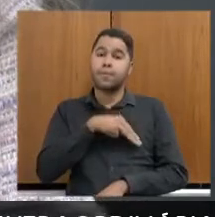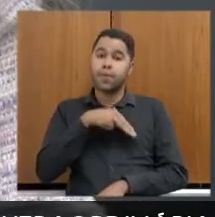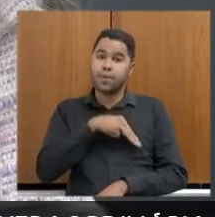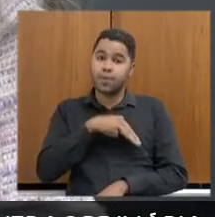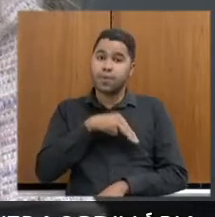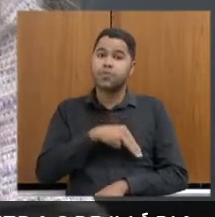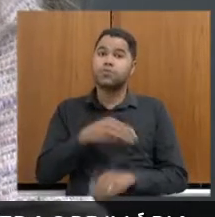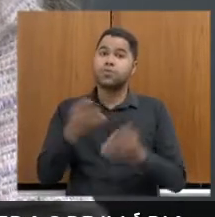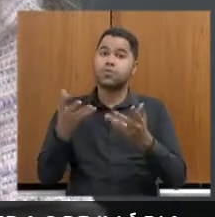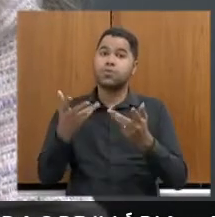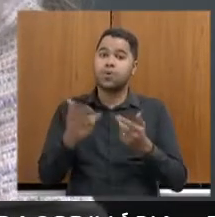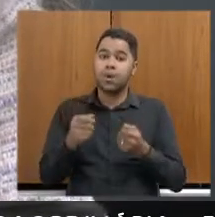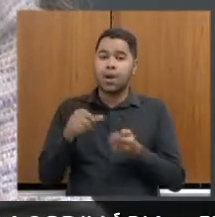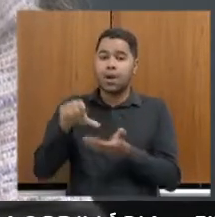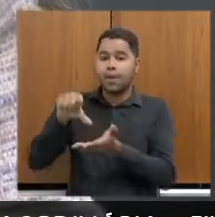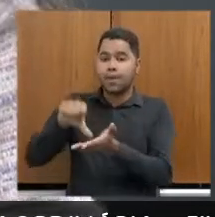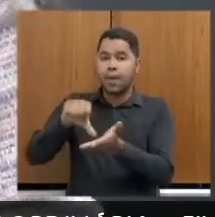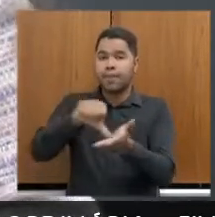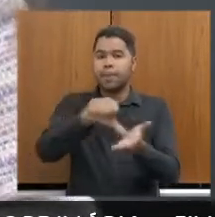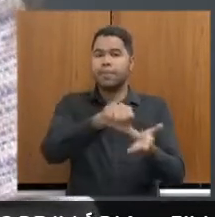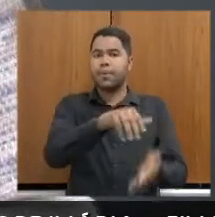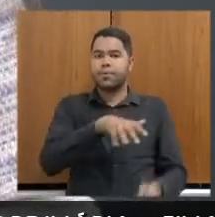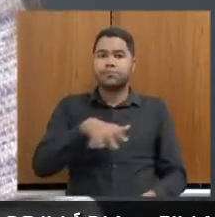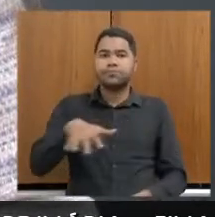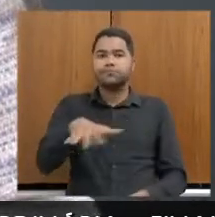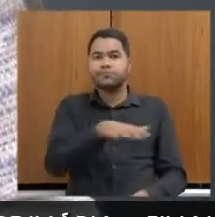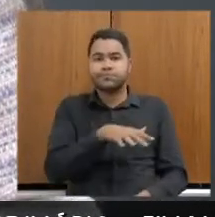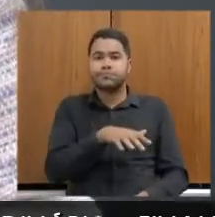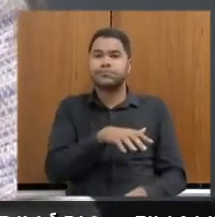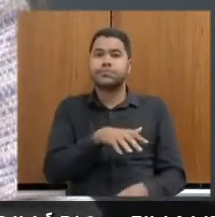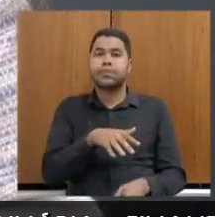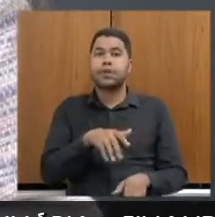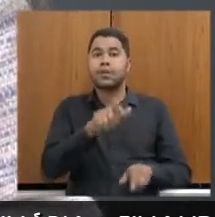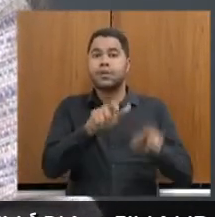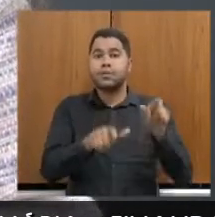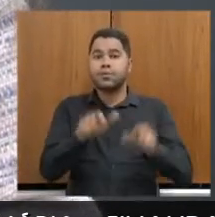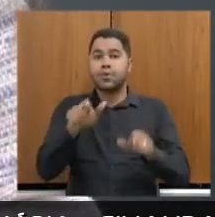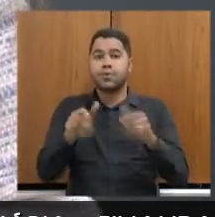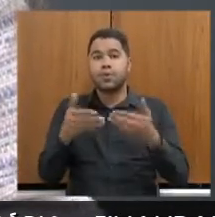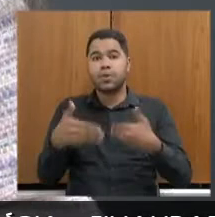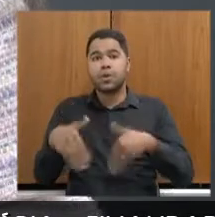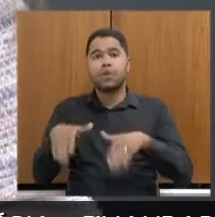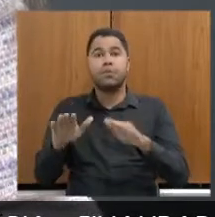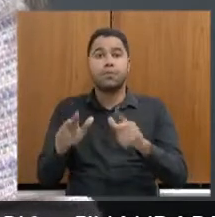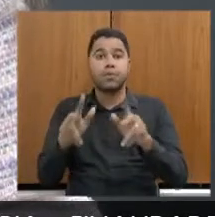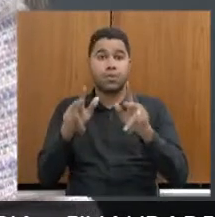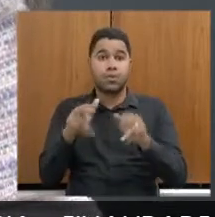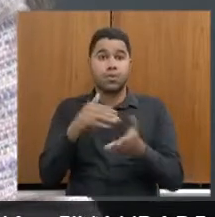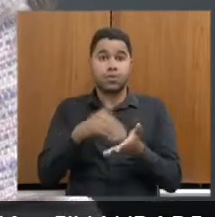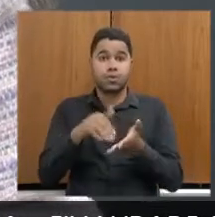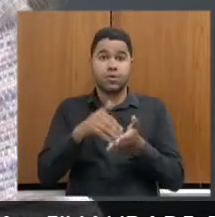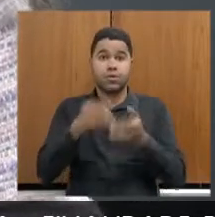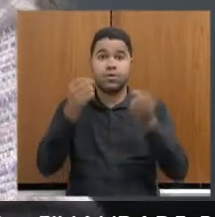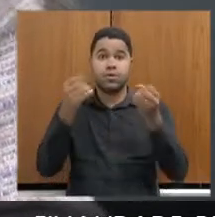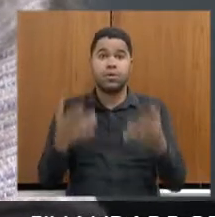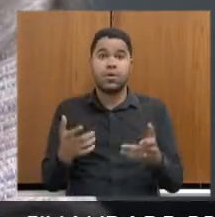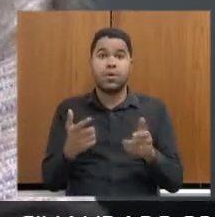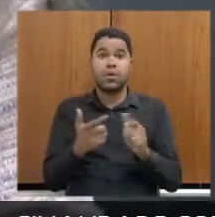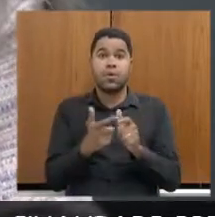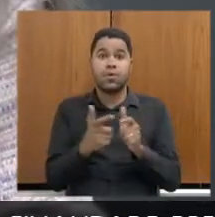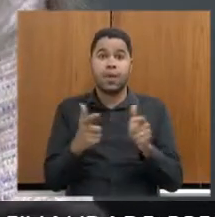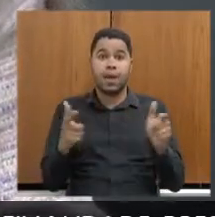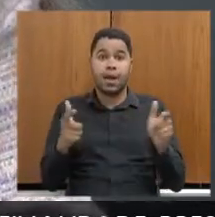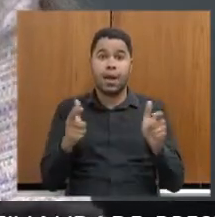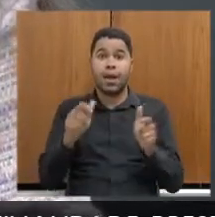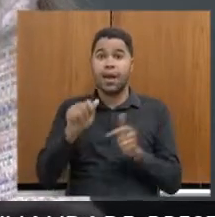importantes atendendo microrregionais e levando os pacientes Como disse bem o secretário aqui o aumento de casos